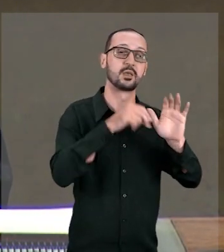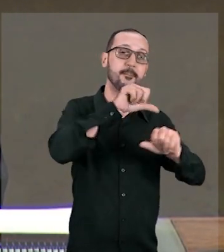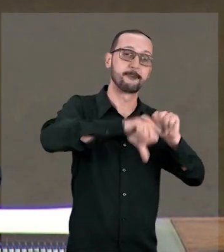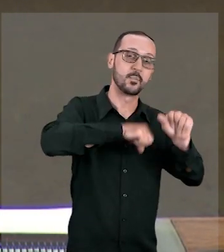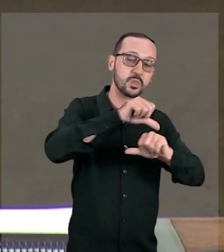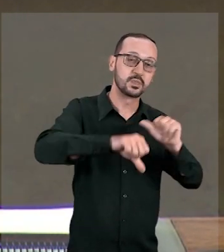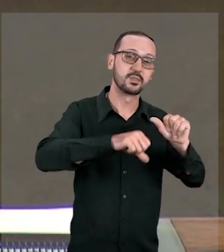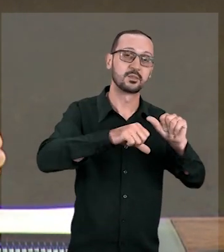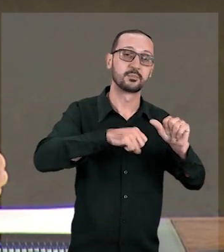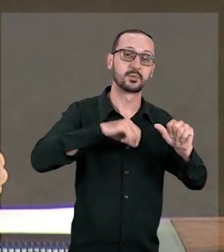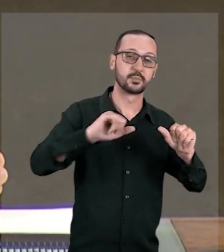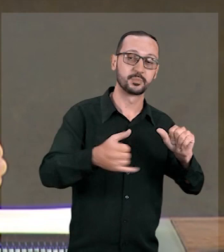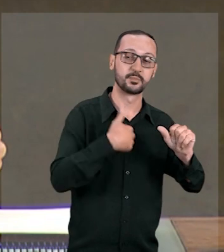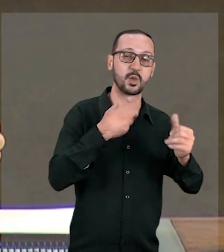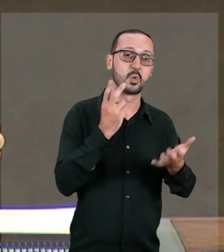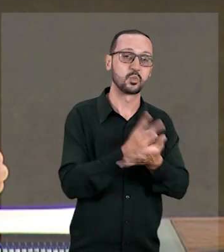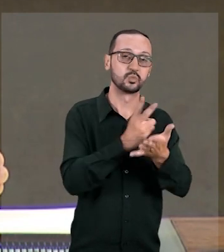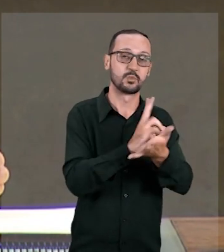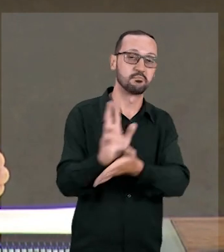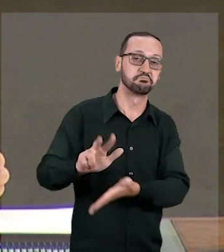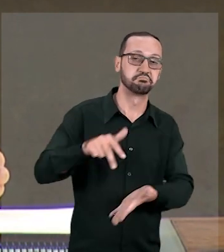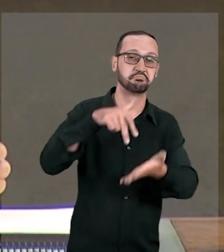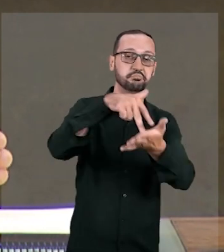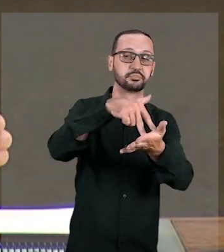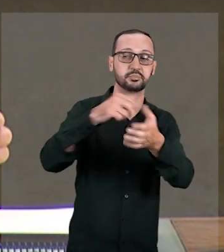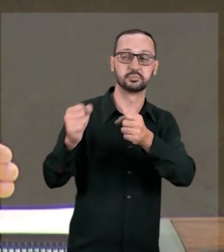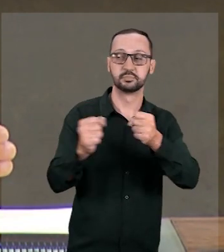jogo democrático para se perpetuarem no poder.